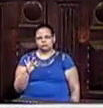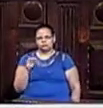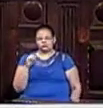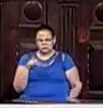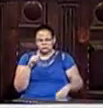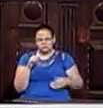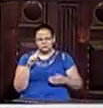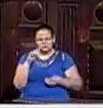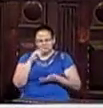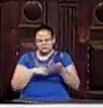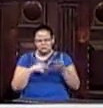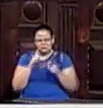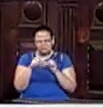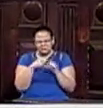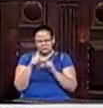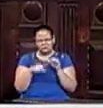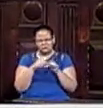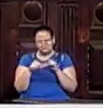adulterada